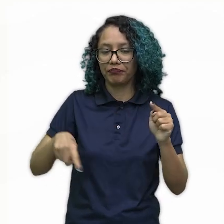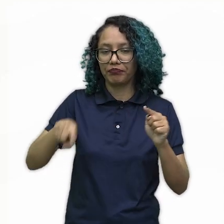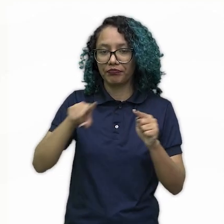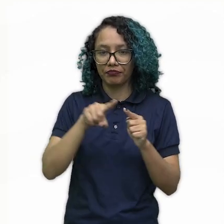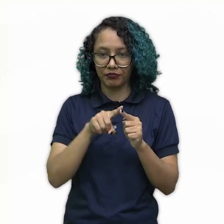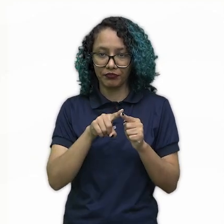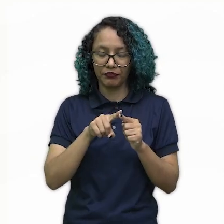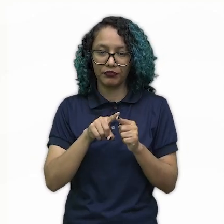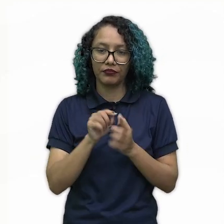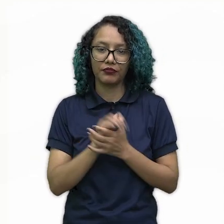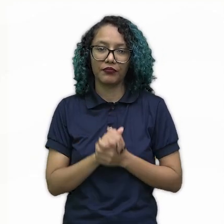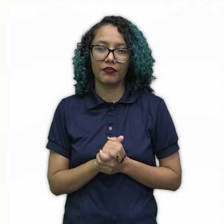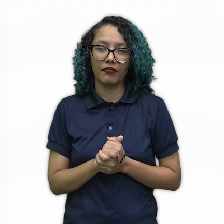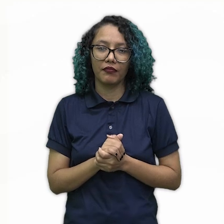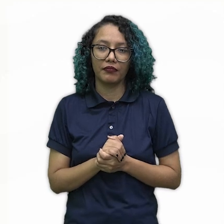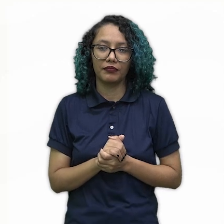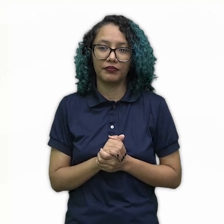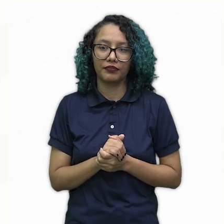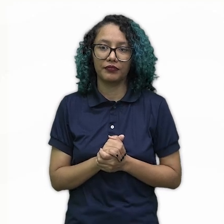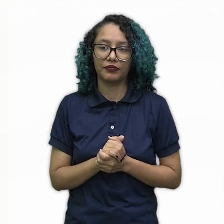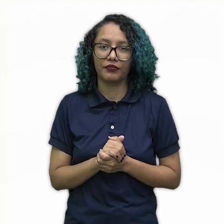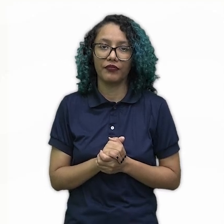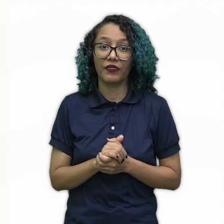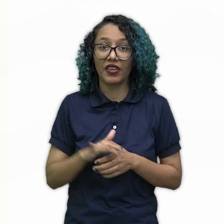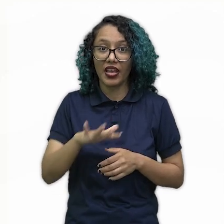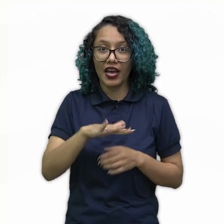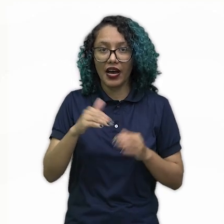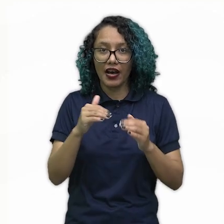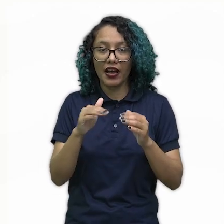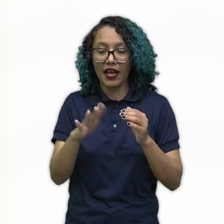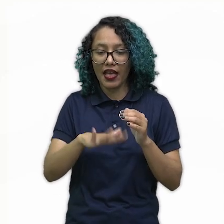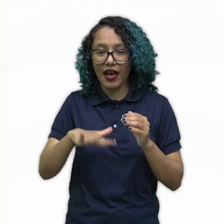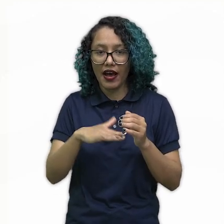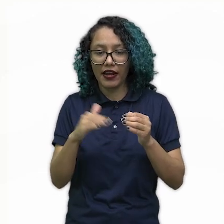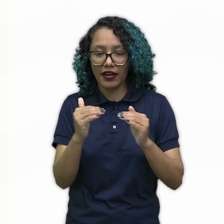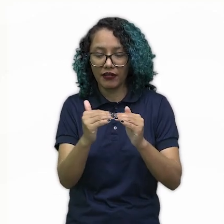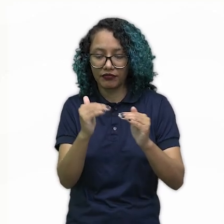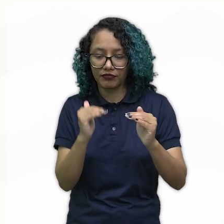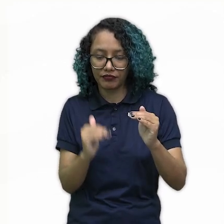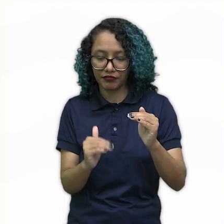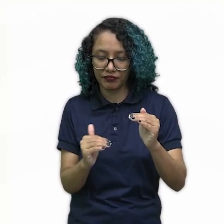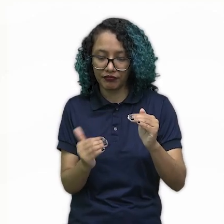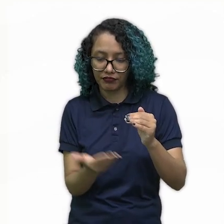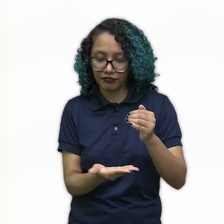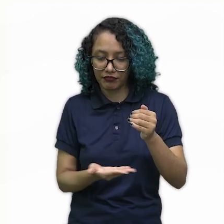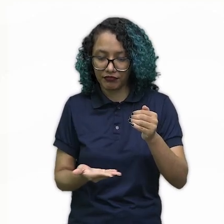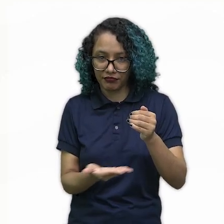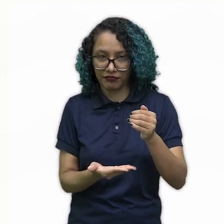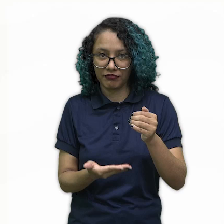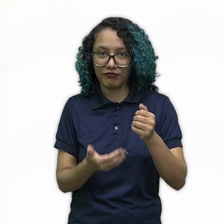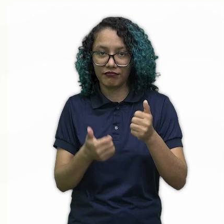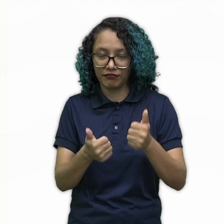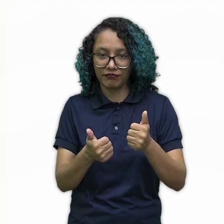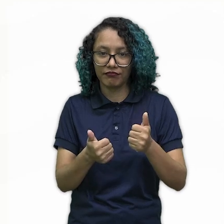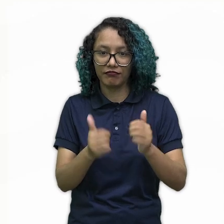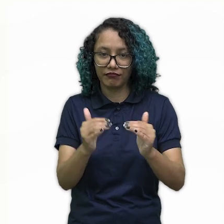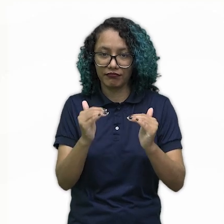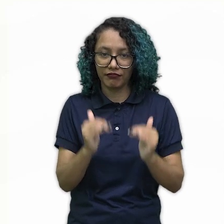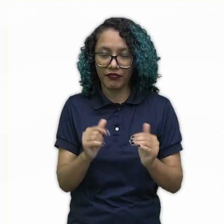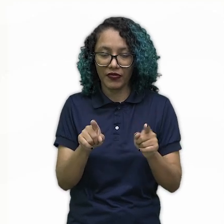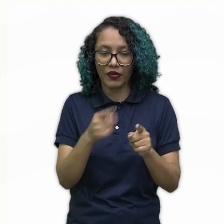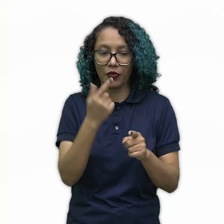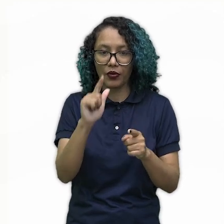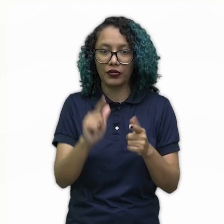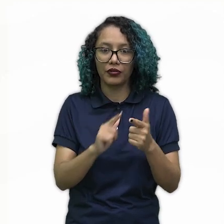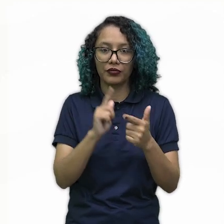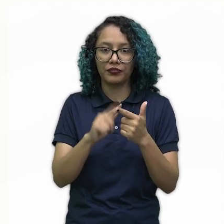círculo que forma a parte inferior do cone, aquela parte de baixo. Temos o